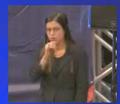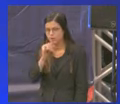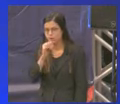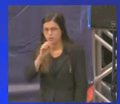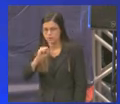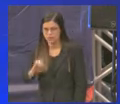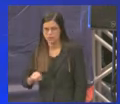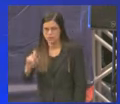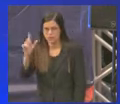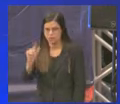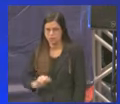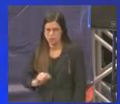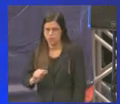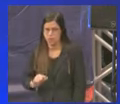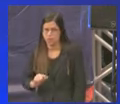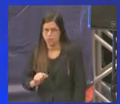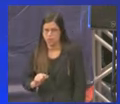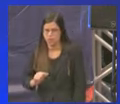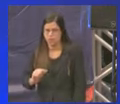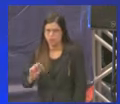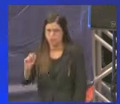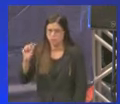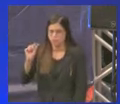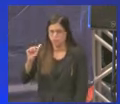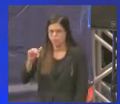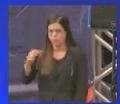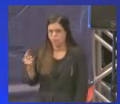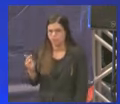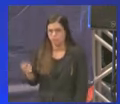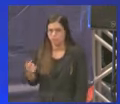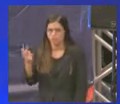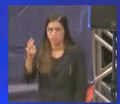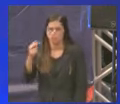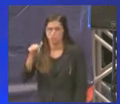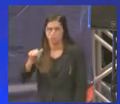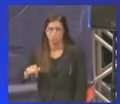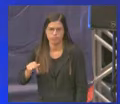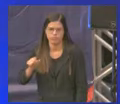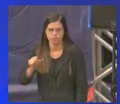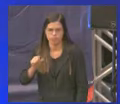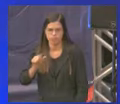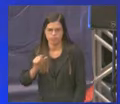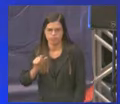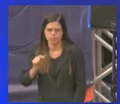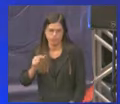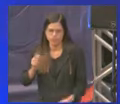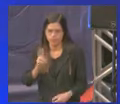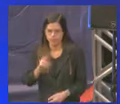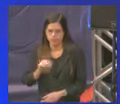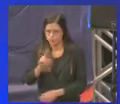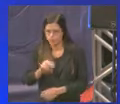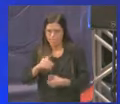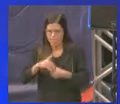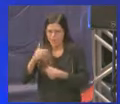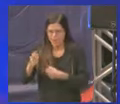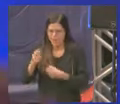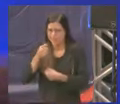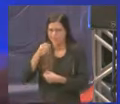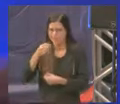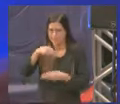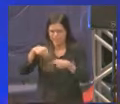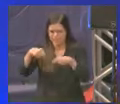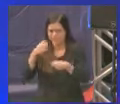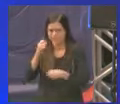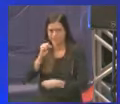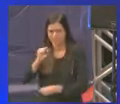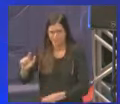1/10, você não vai botar 10 vezes mais sal na sua comida. Sal é dito que tem elasticidade 0. Mas para a maior parte das coisas, a gente tem elasticidade próxima